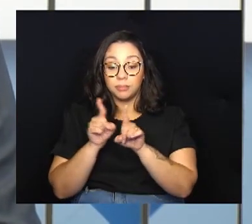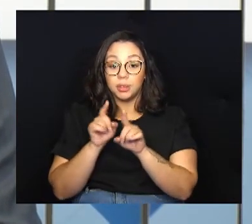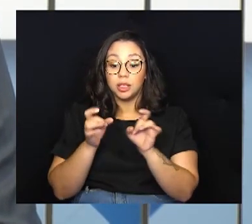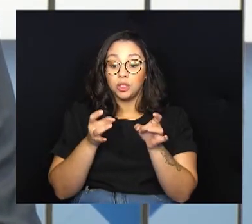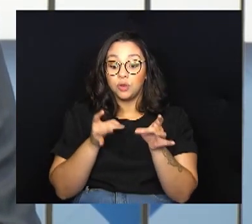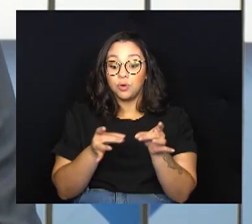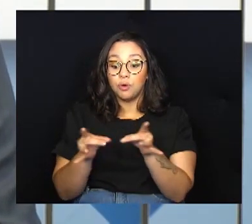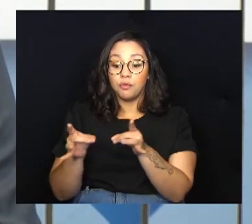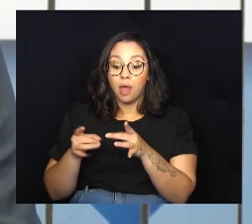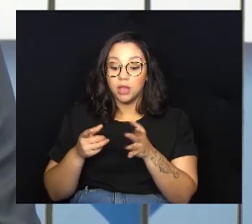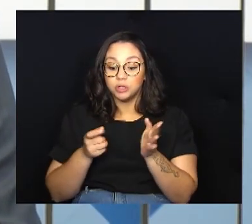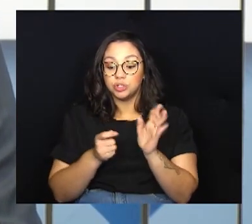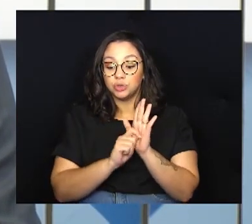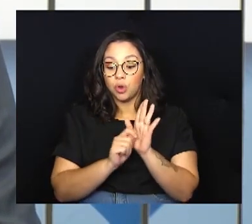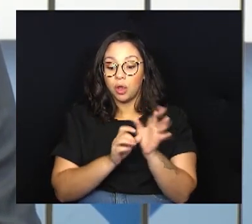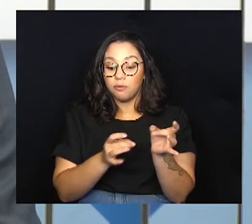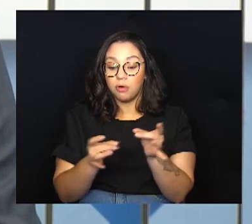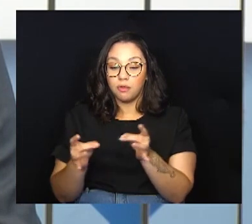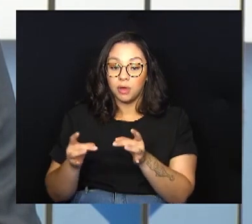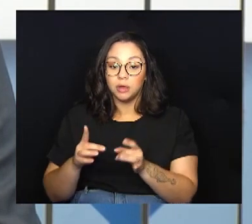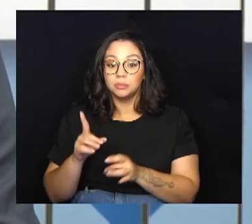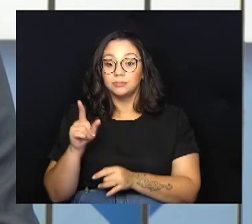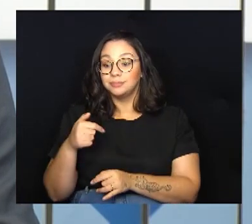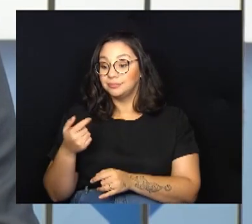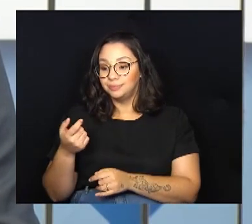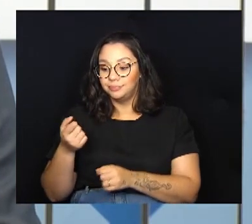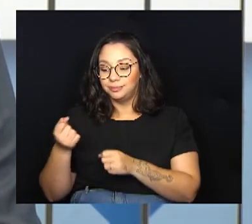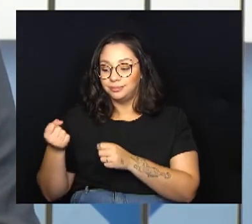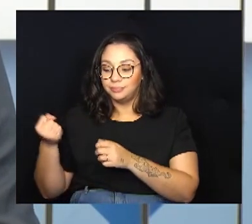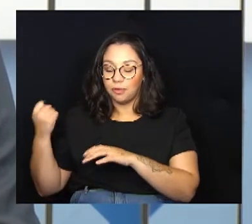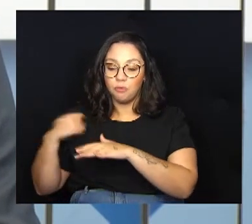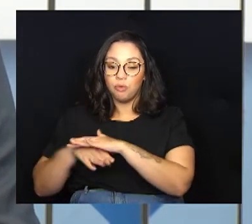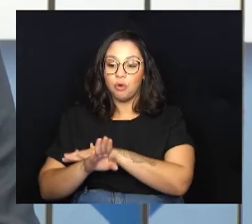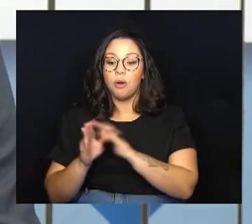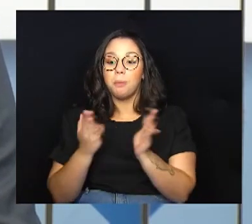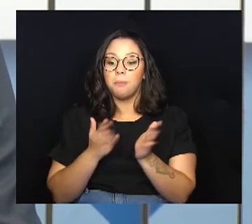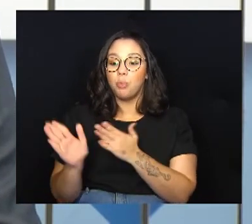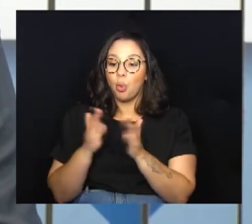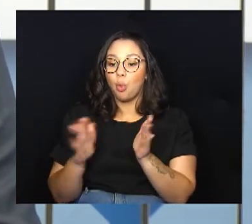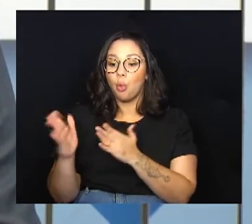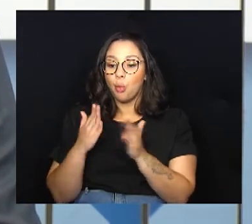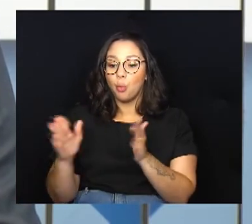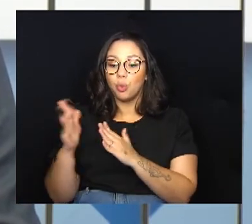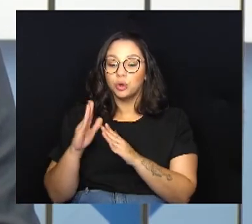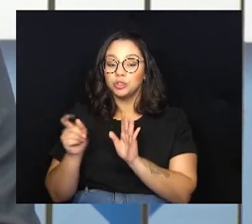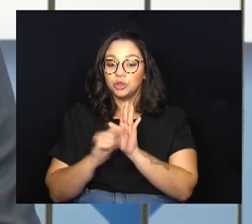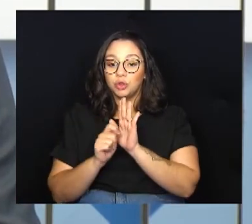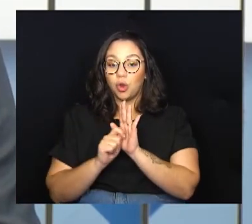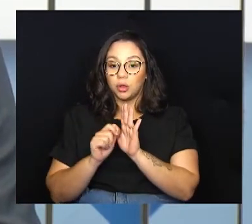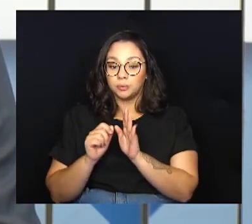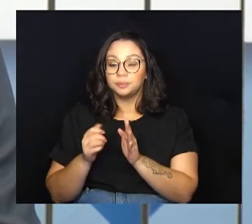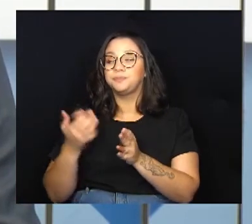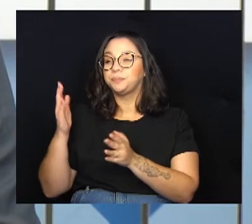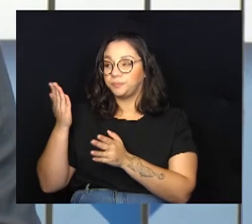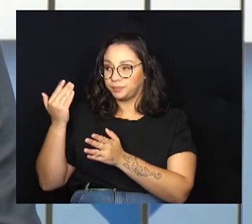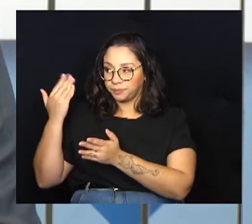preocupar agora em desenvolver estudos, pesquisas, para entender o poder de dependência dessa substância,